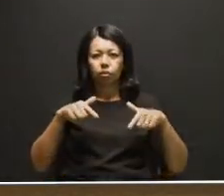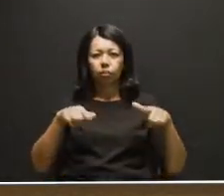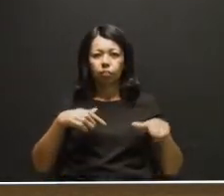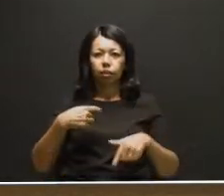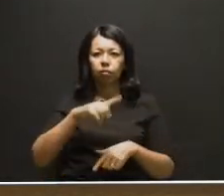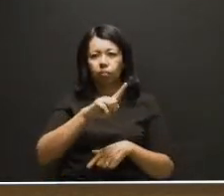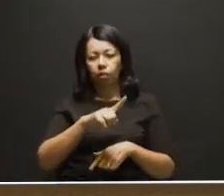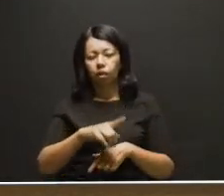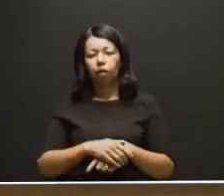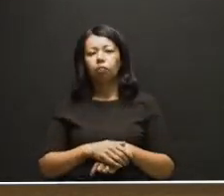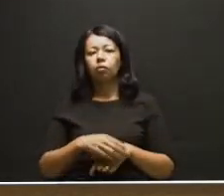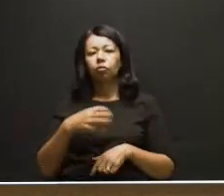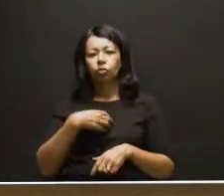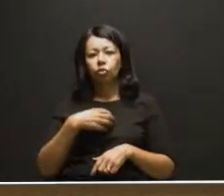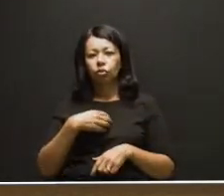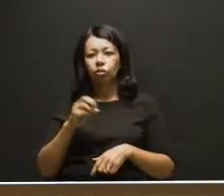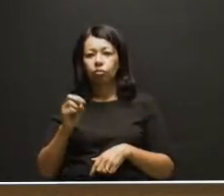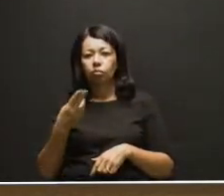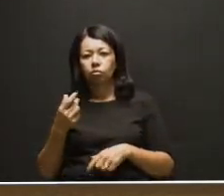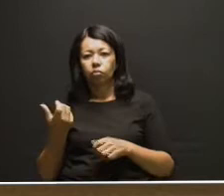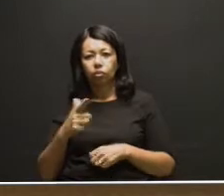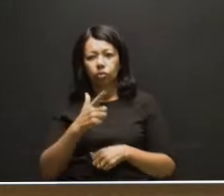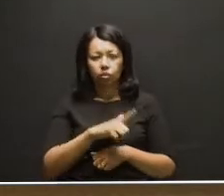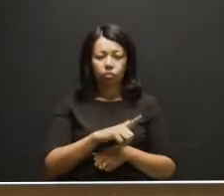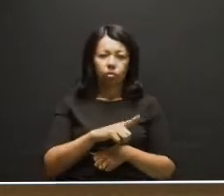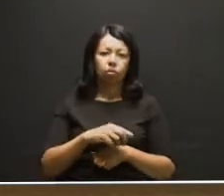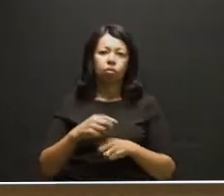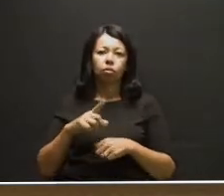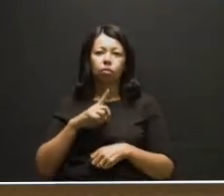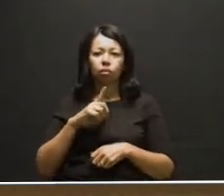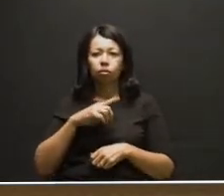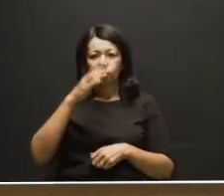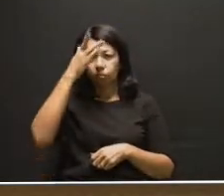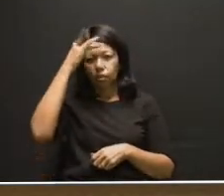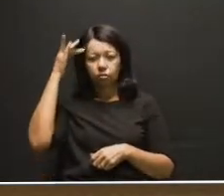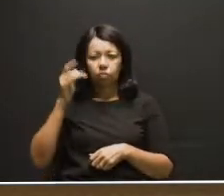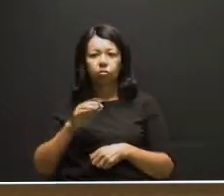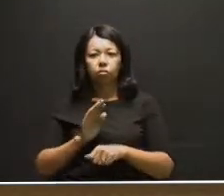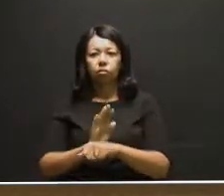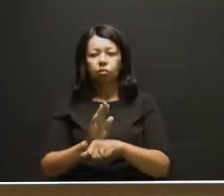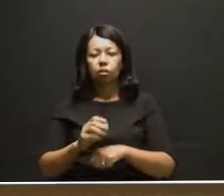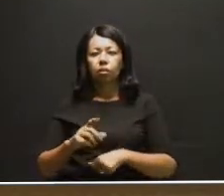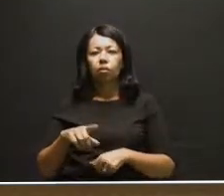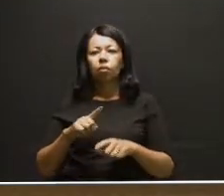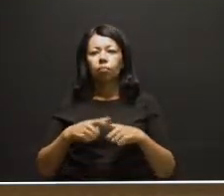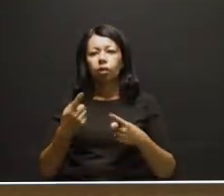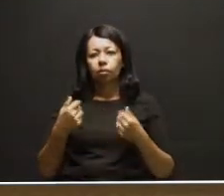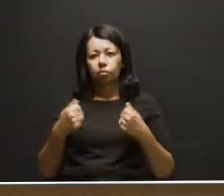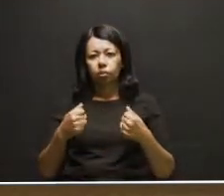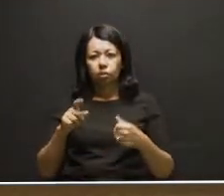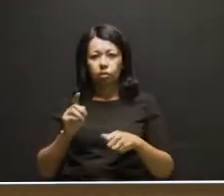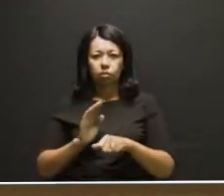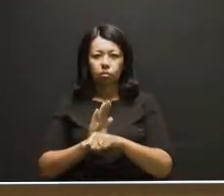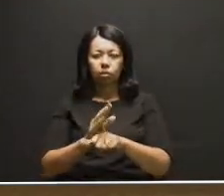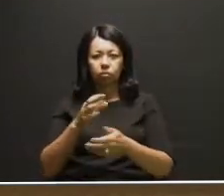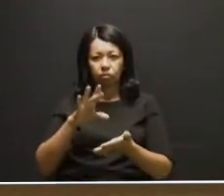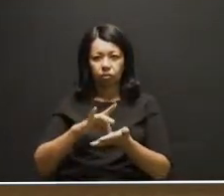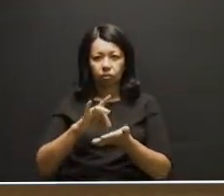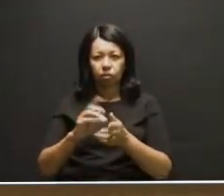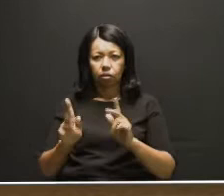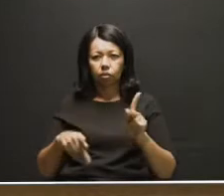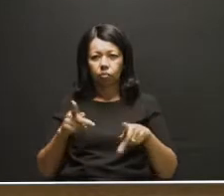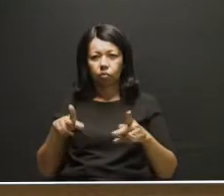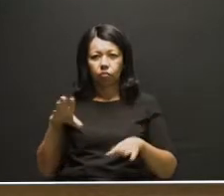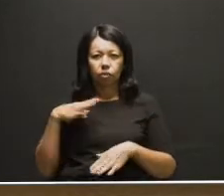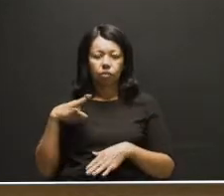então de uma forma ou de outra algumas pessoas são contempladas mas quem tem que ser contemplado de verdade ao povo da nossa